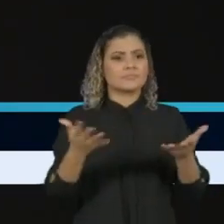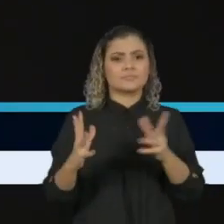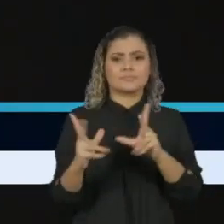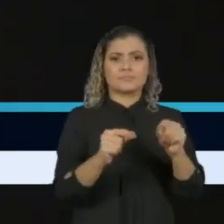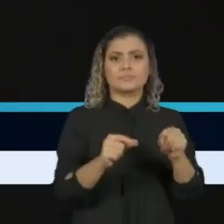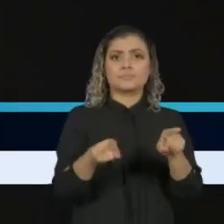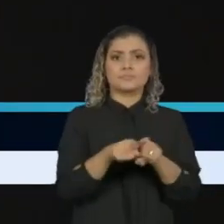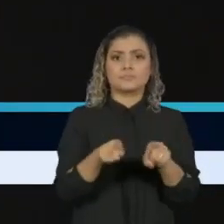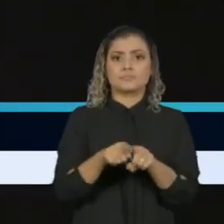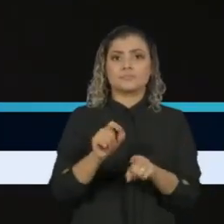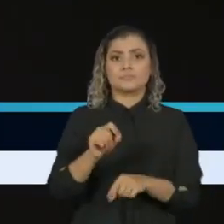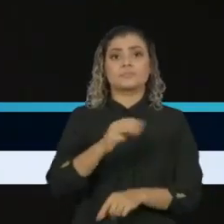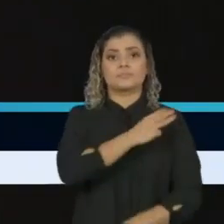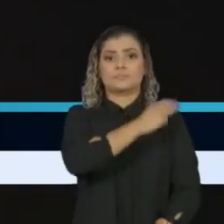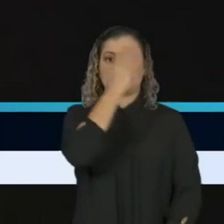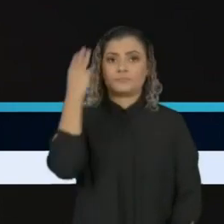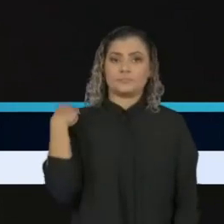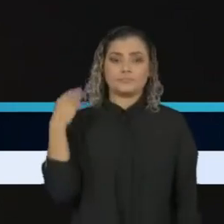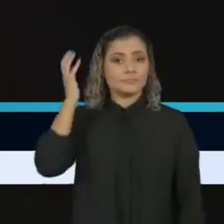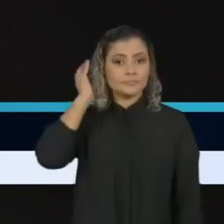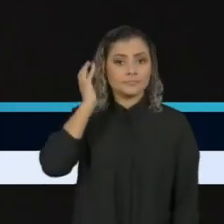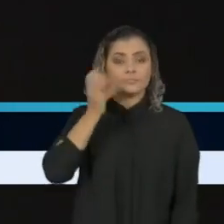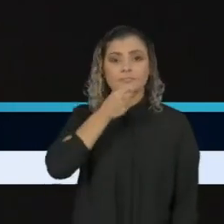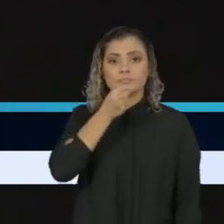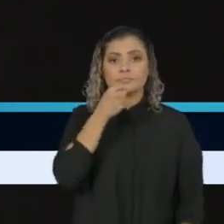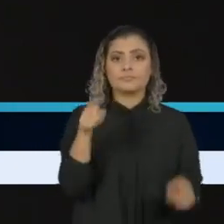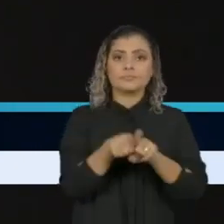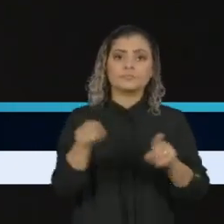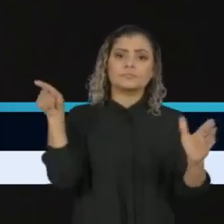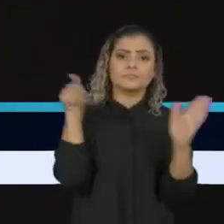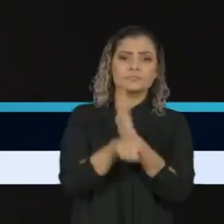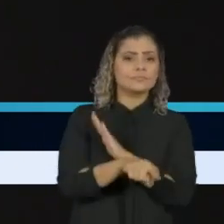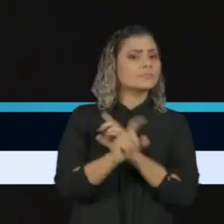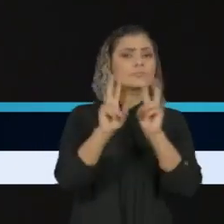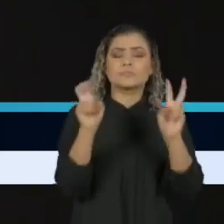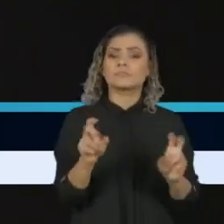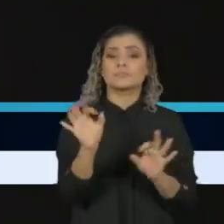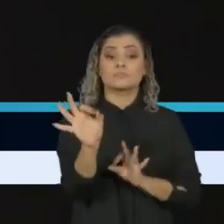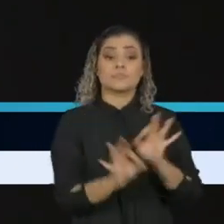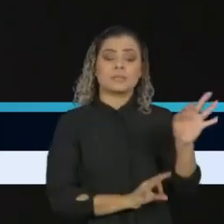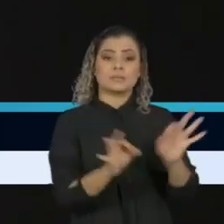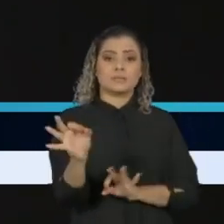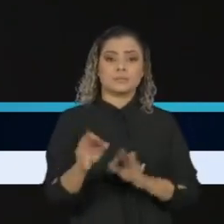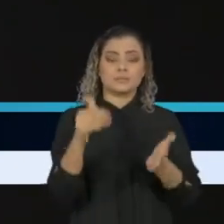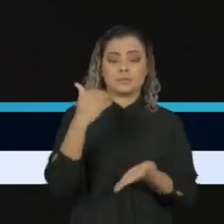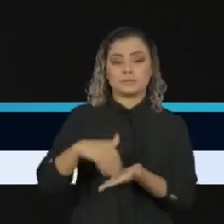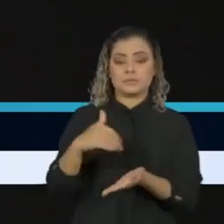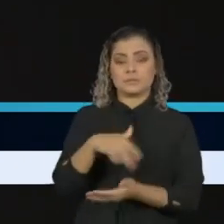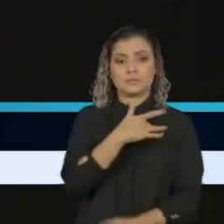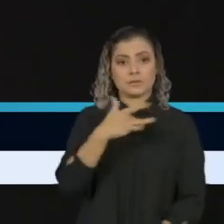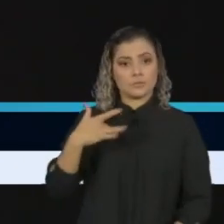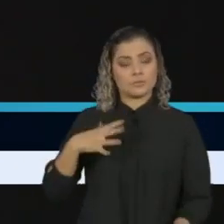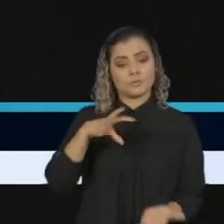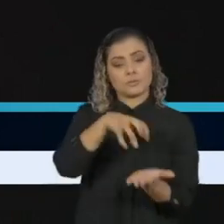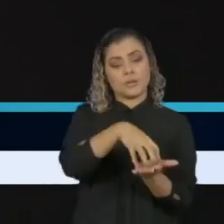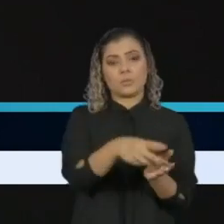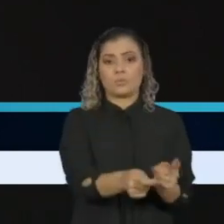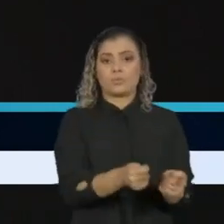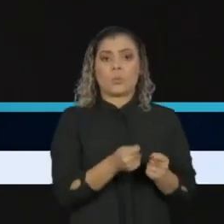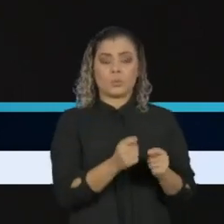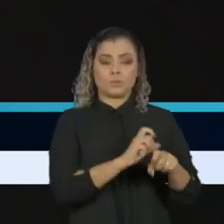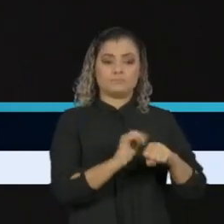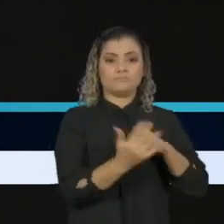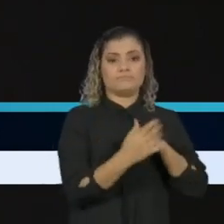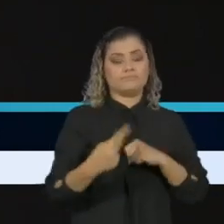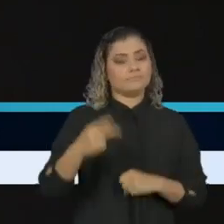também pela rede Aparecida de Rádio. Minha pergunta é sobre o planejamento das ações da Secretaria de Saúde, do Centro de Contingência do governo